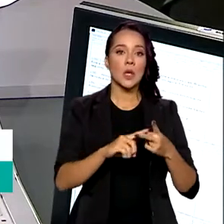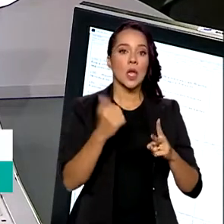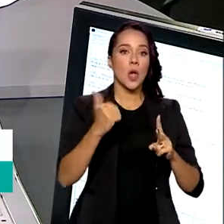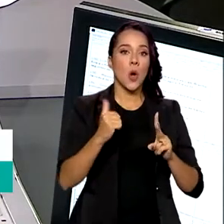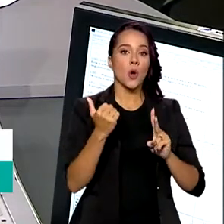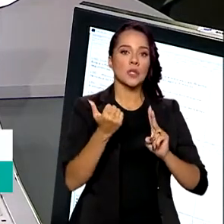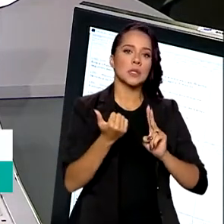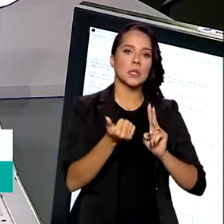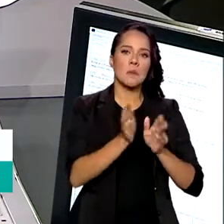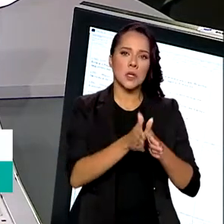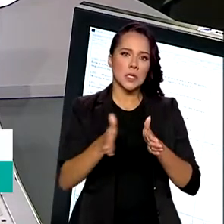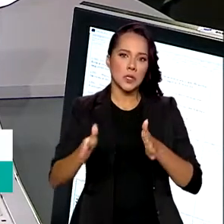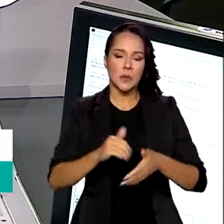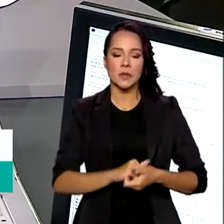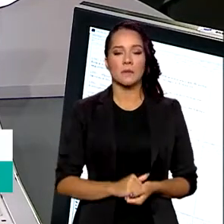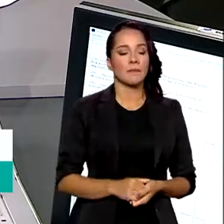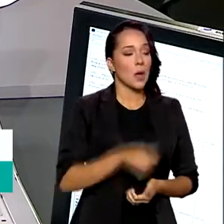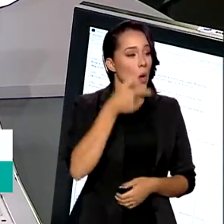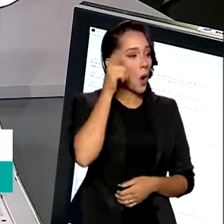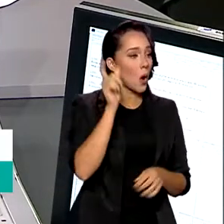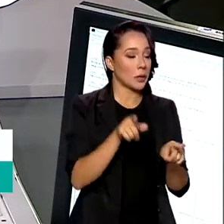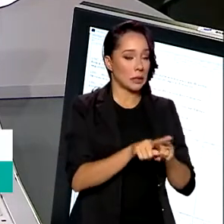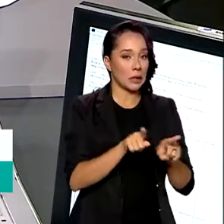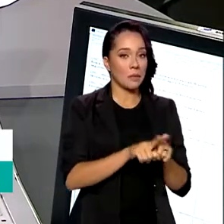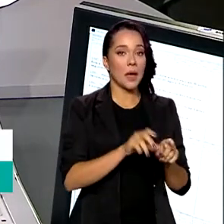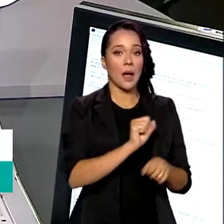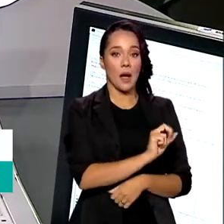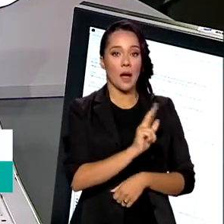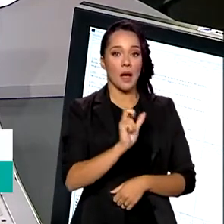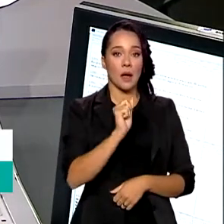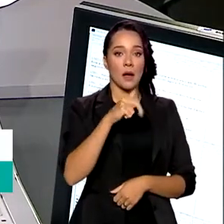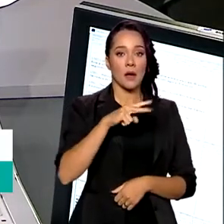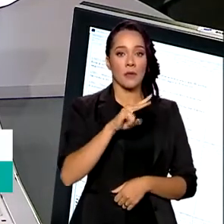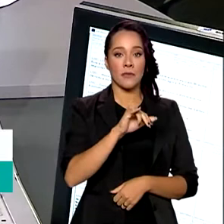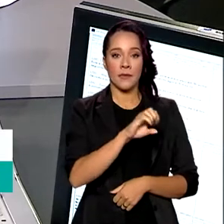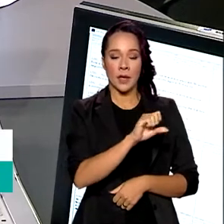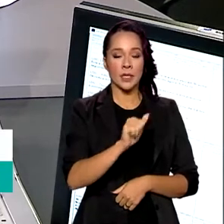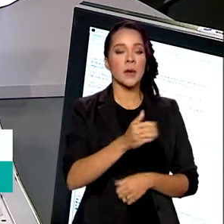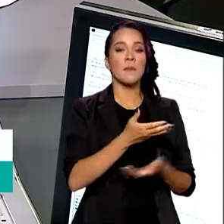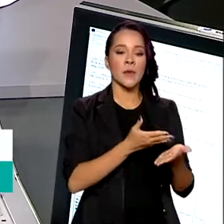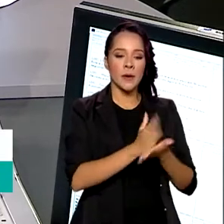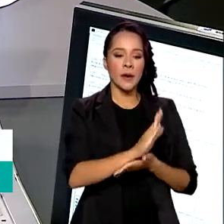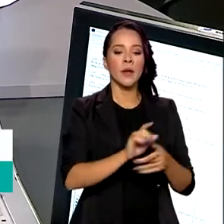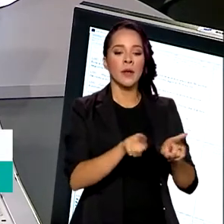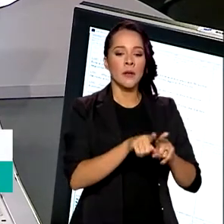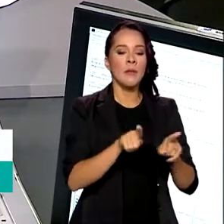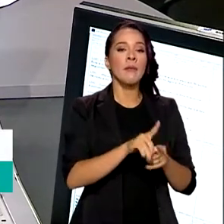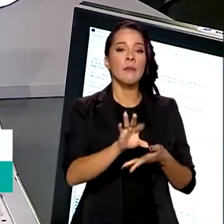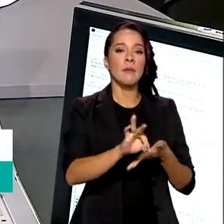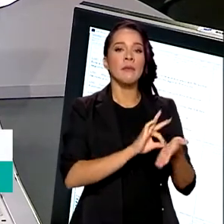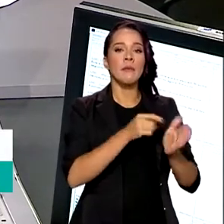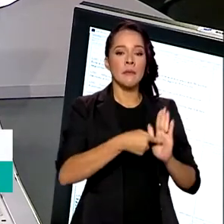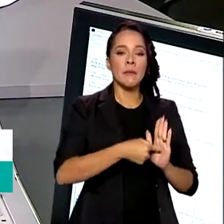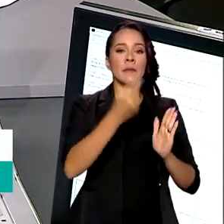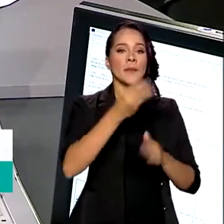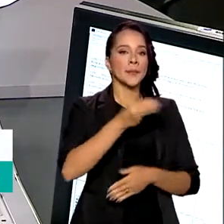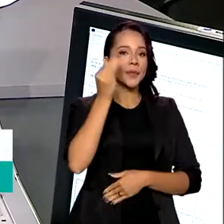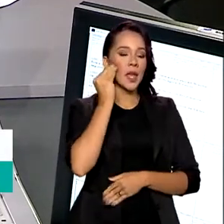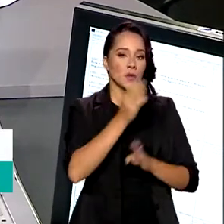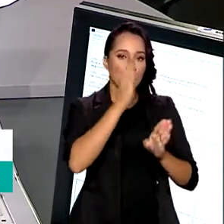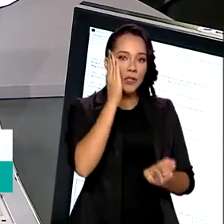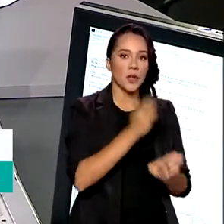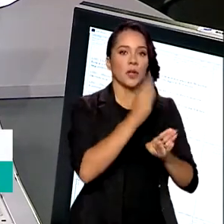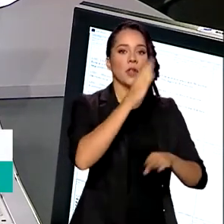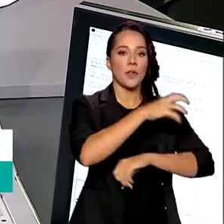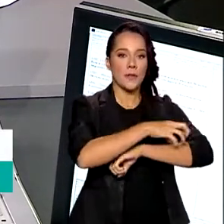11 procedimentos agora ontem também Anvisa Agência Nacional de Vigilância Sanitária aprovou o registro do primeiro teste para